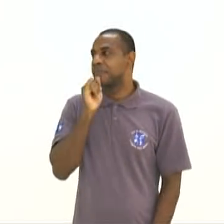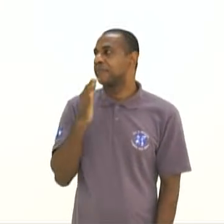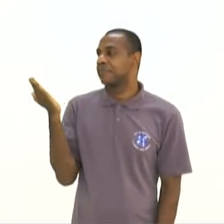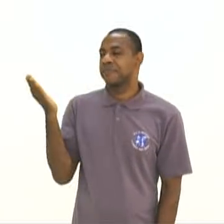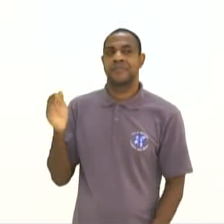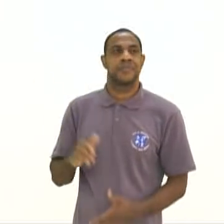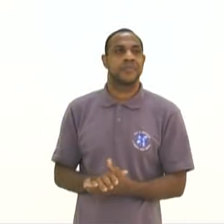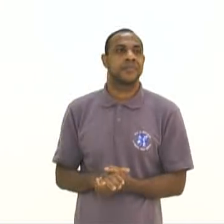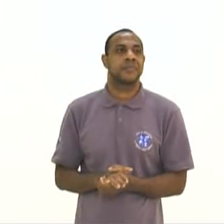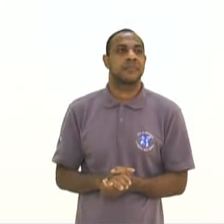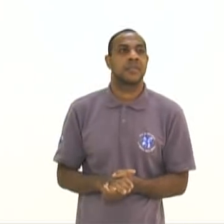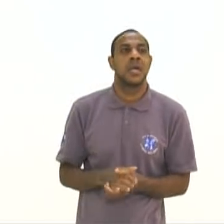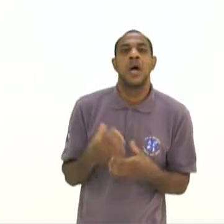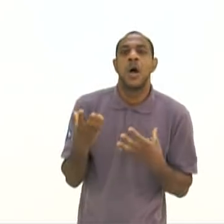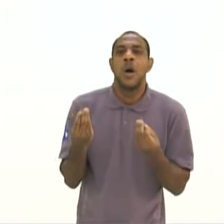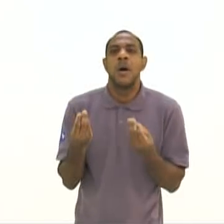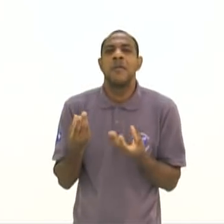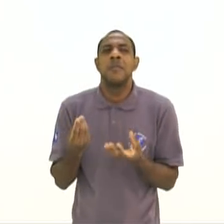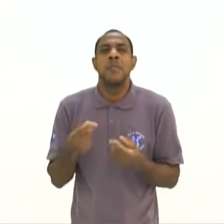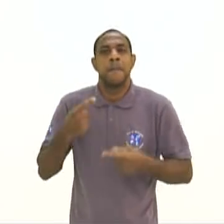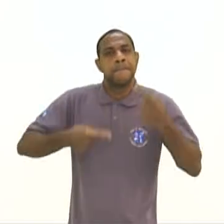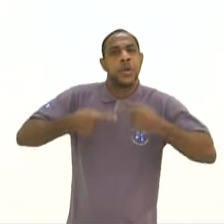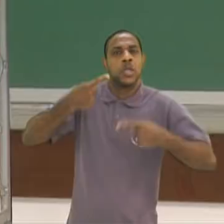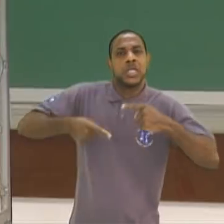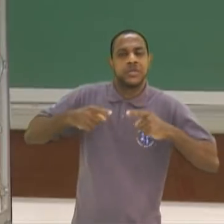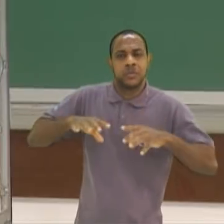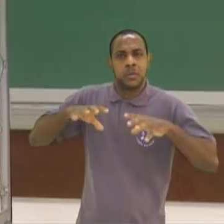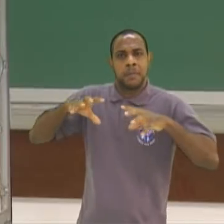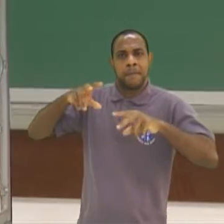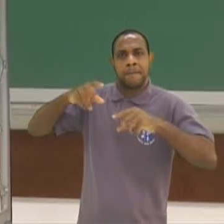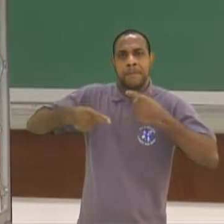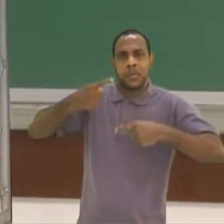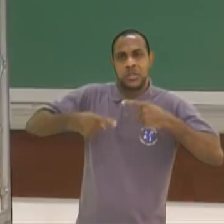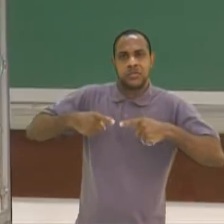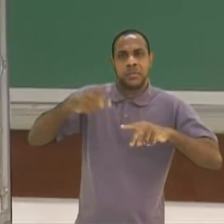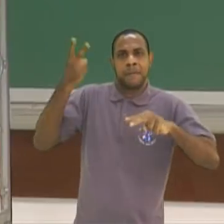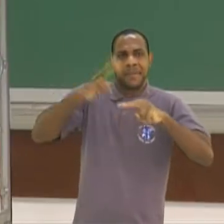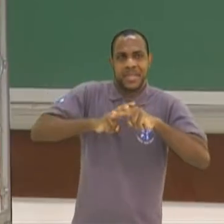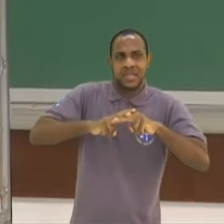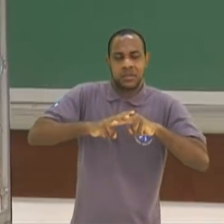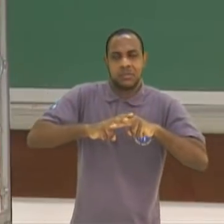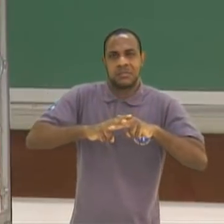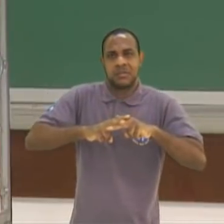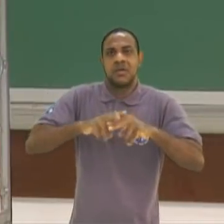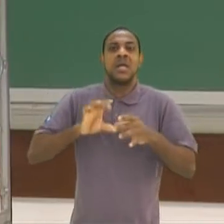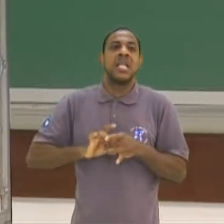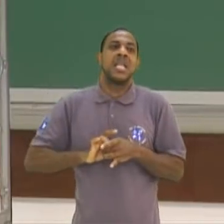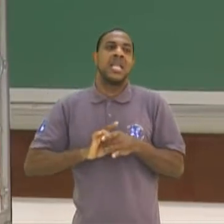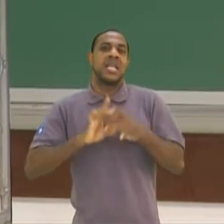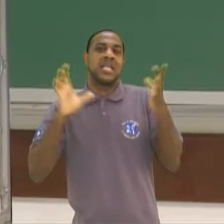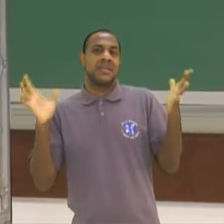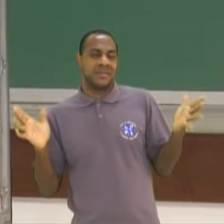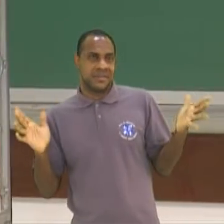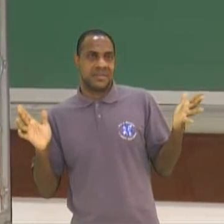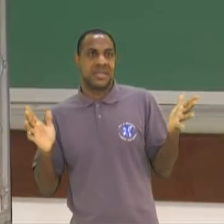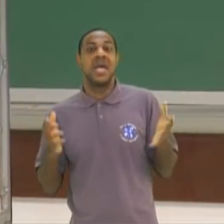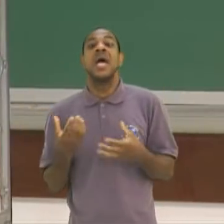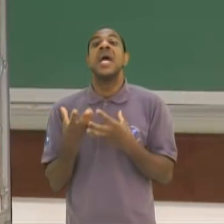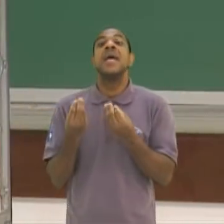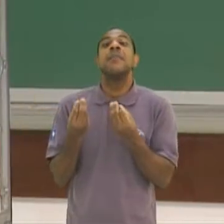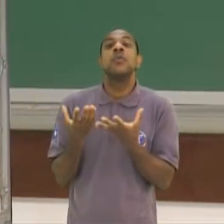anistia. Muitos presos políticos foram libertados e muitos exilados puderam voltar ao